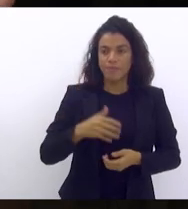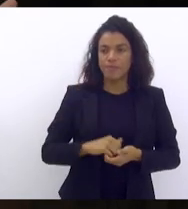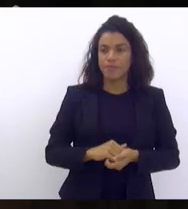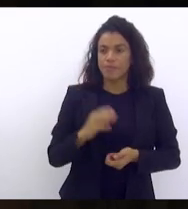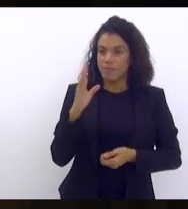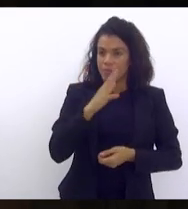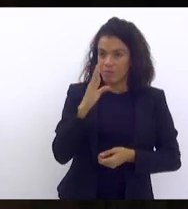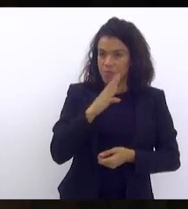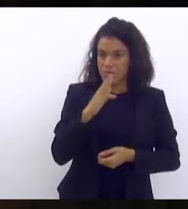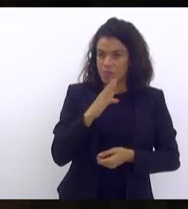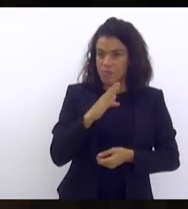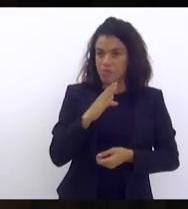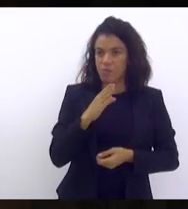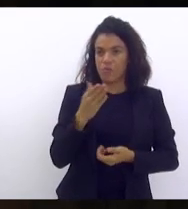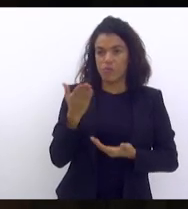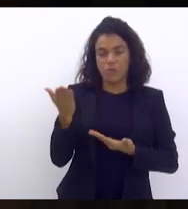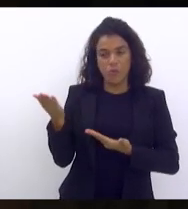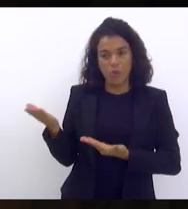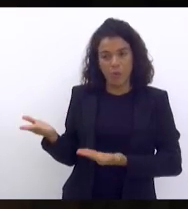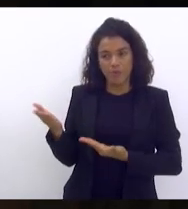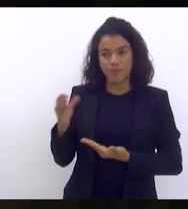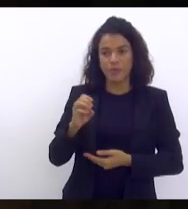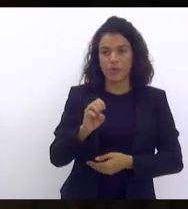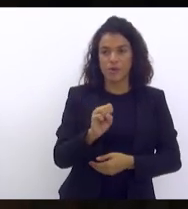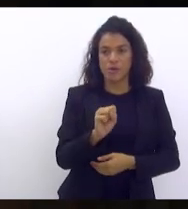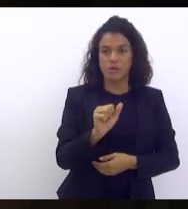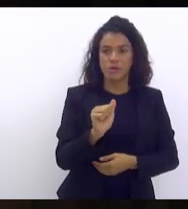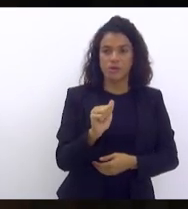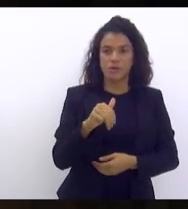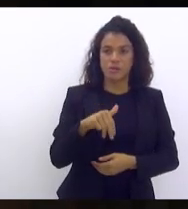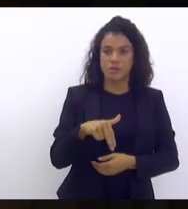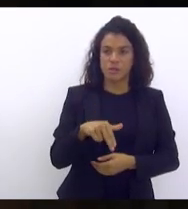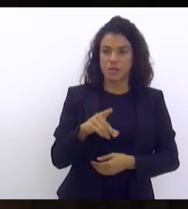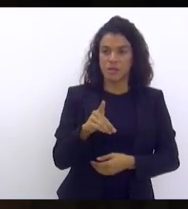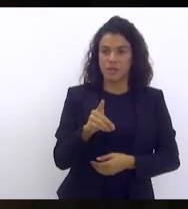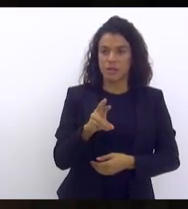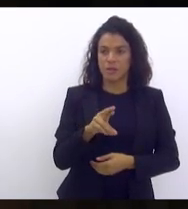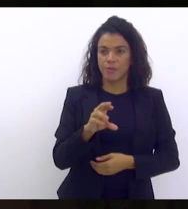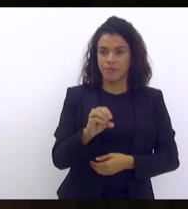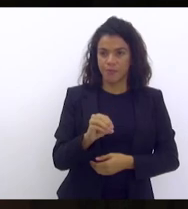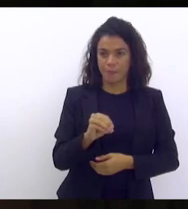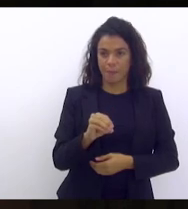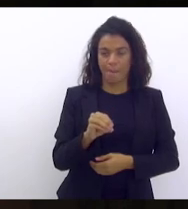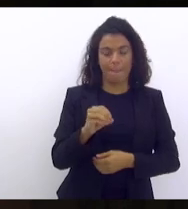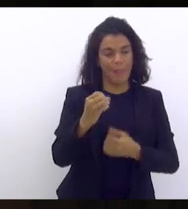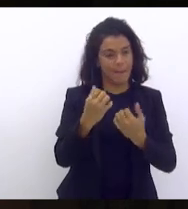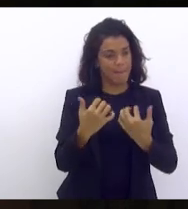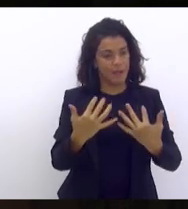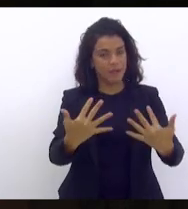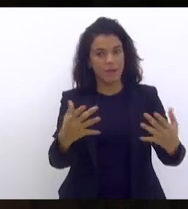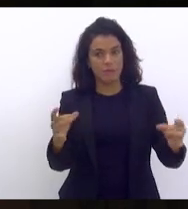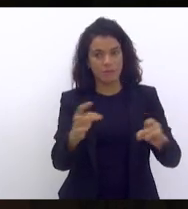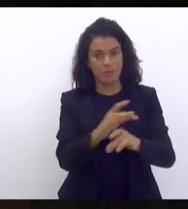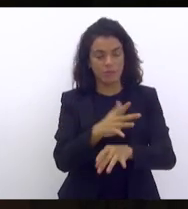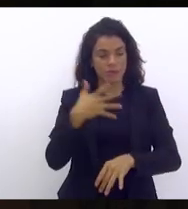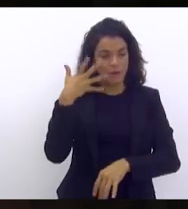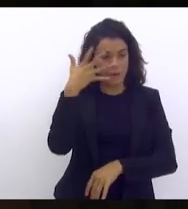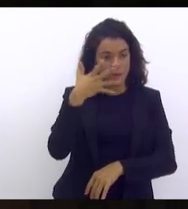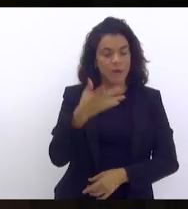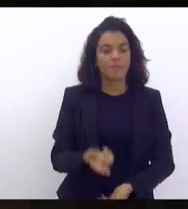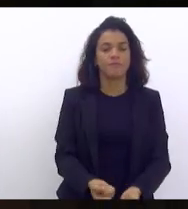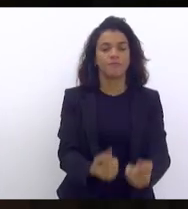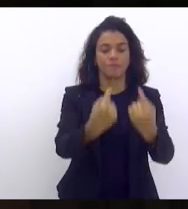rapidamente a palavra para o companheiro Sandro, aí depois que a plateia falar, a palavra volta à mesa para